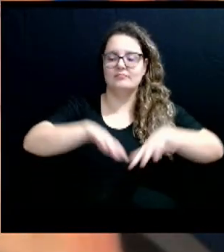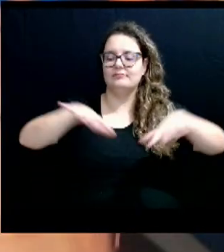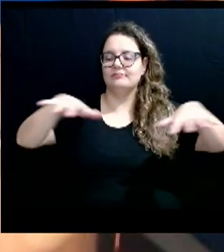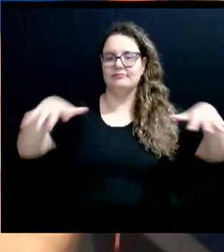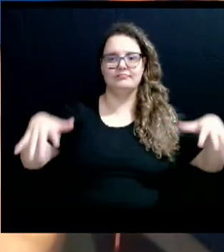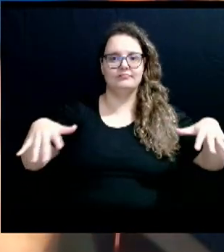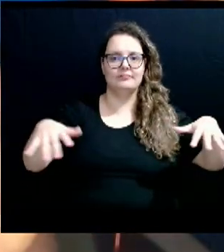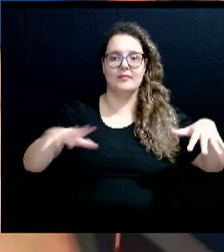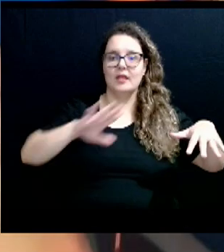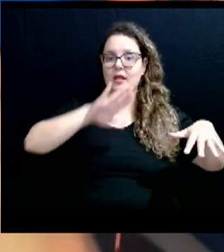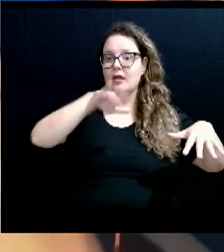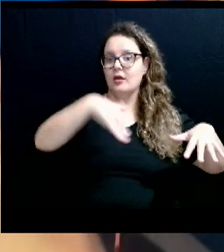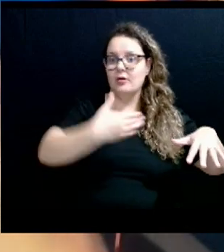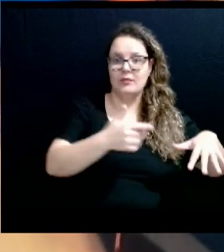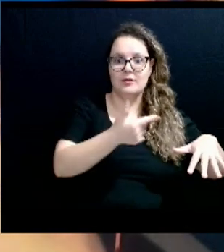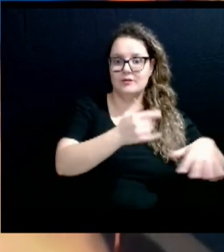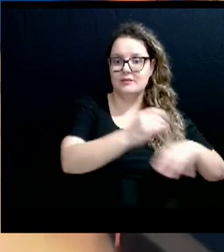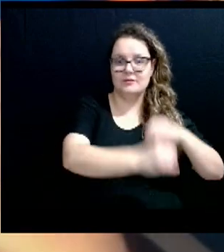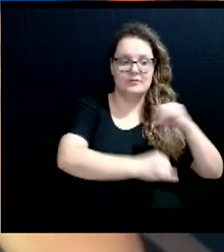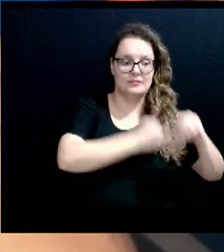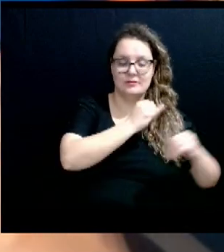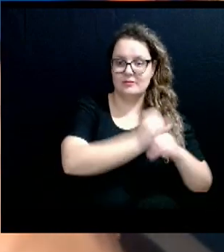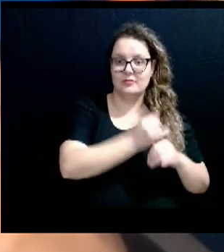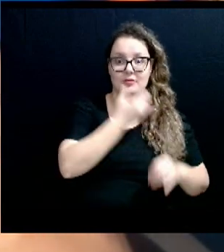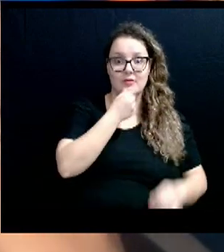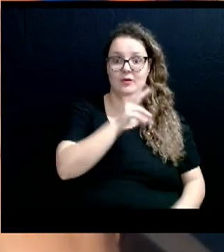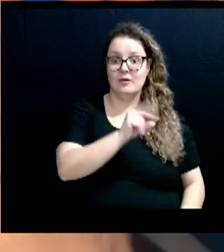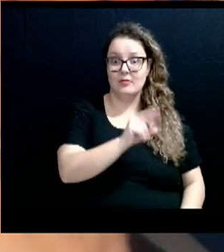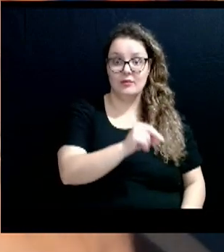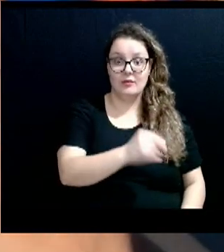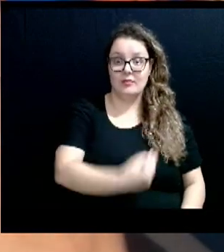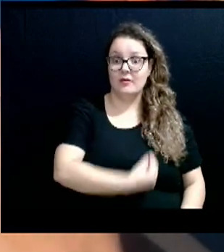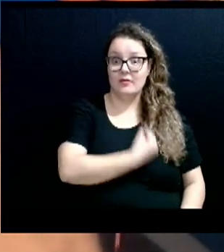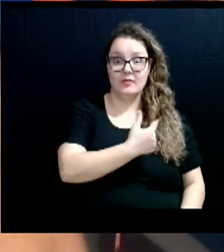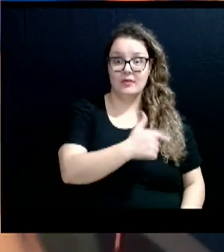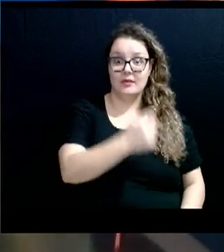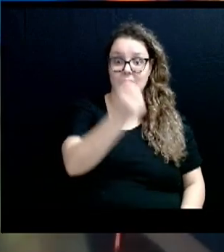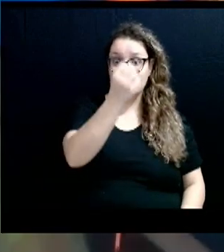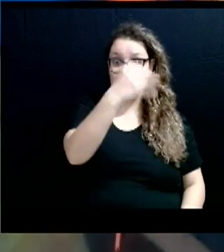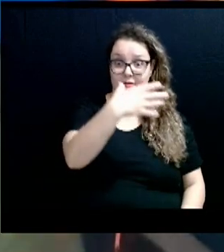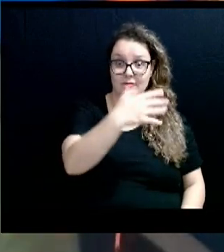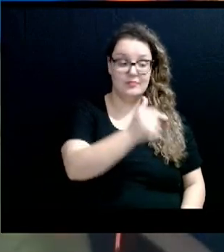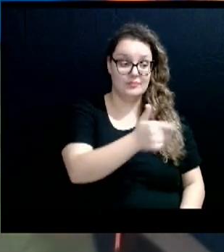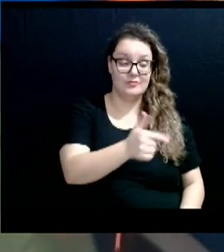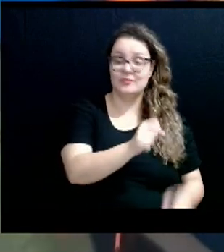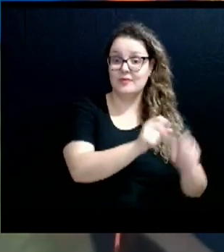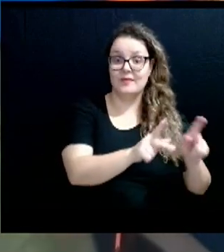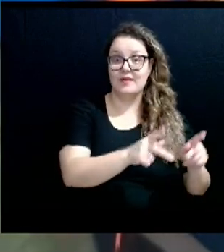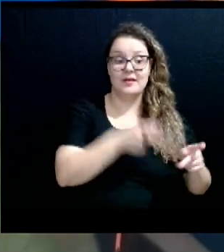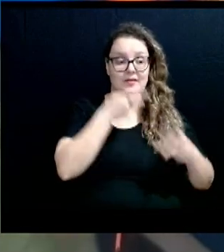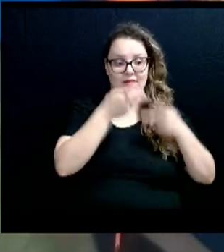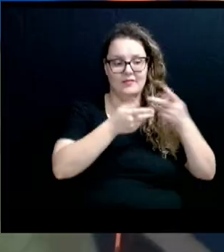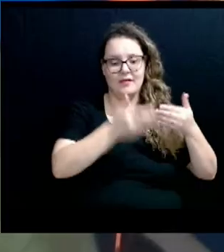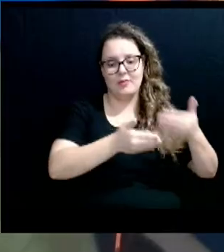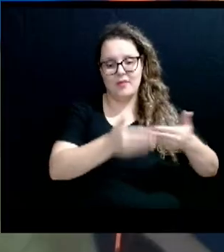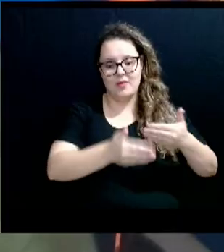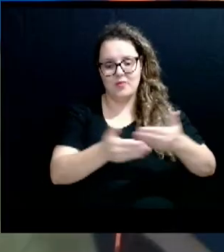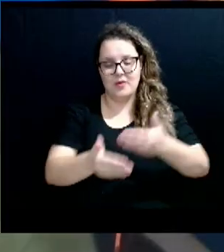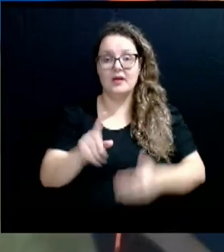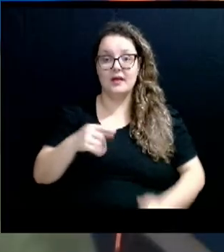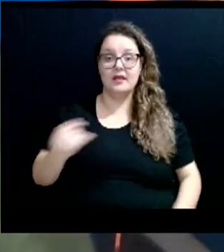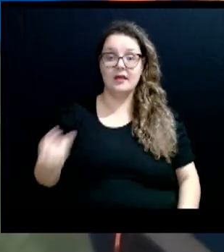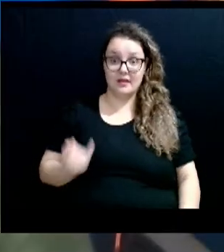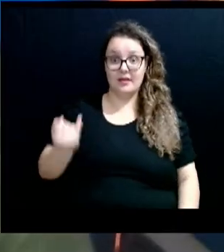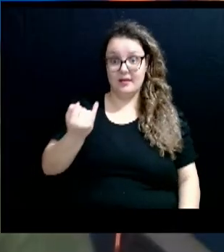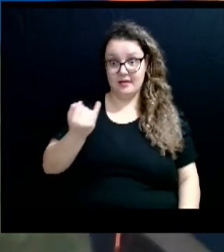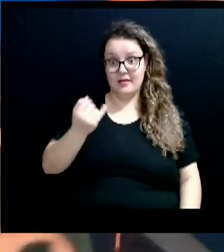internet. Meu avô vivia num lugar sem luz também, sem shopping. Ele vai contando tudo isso. É muito interessante de pensar